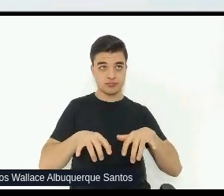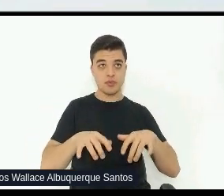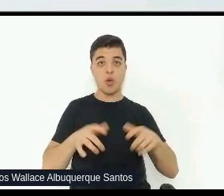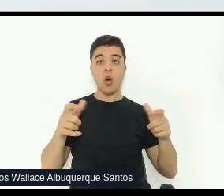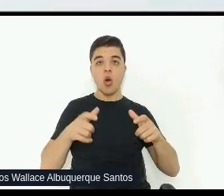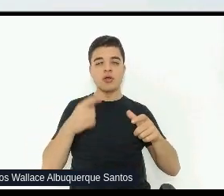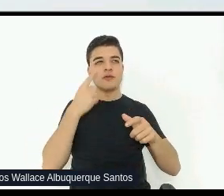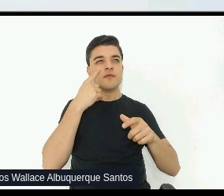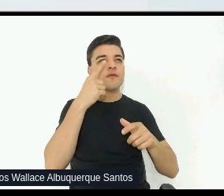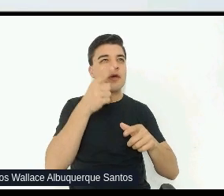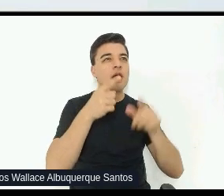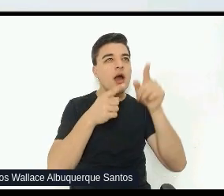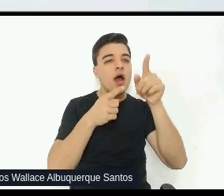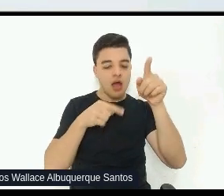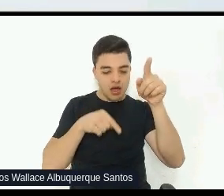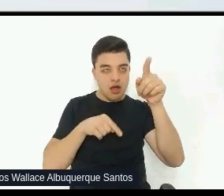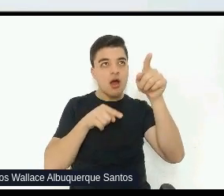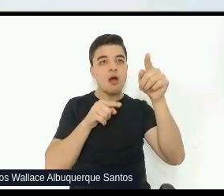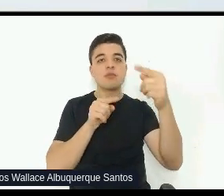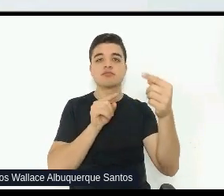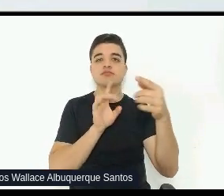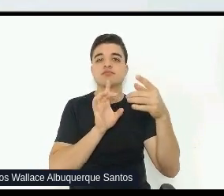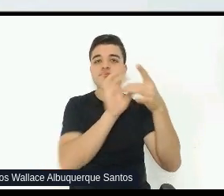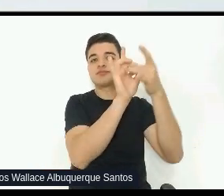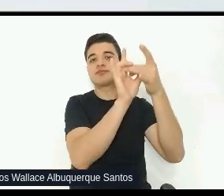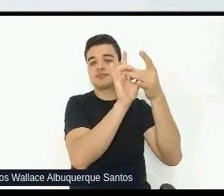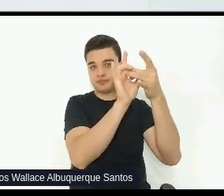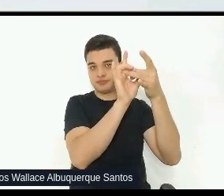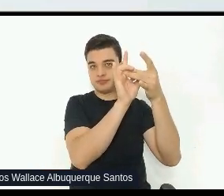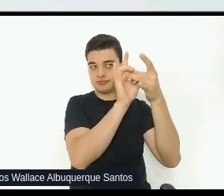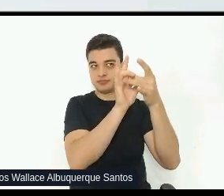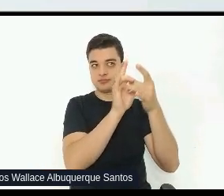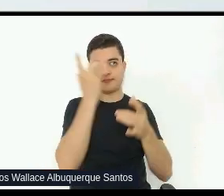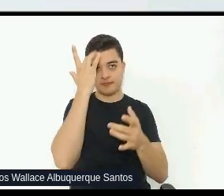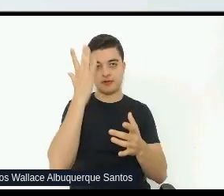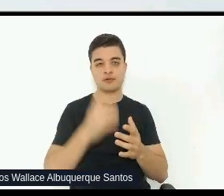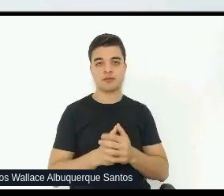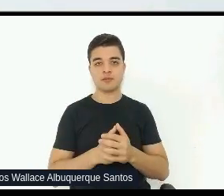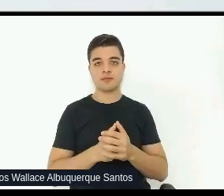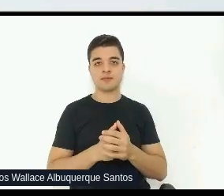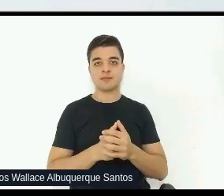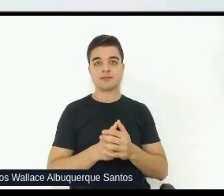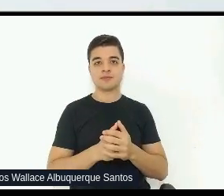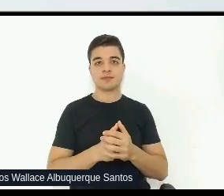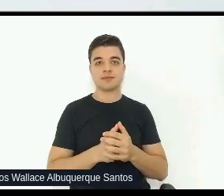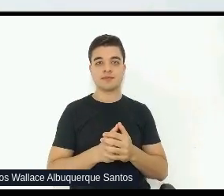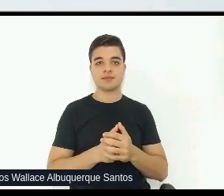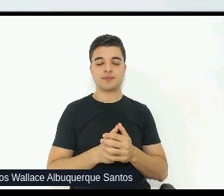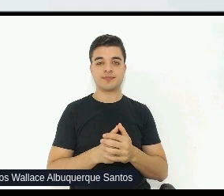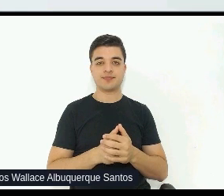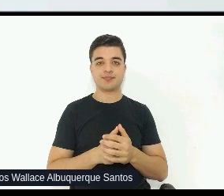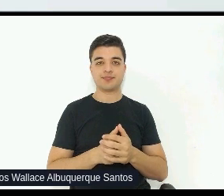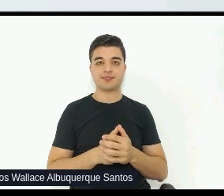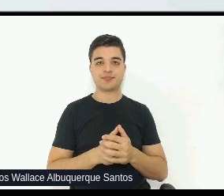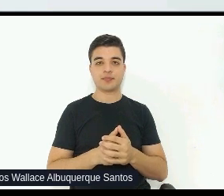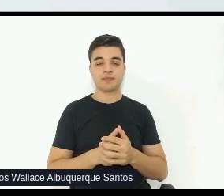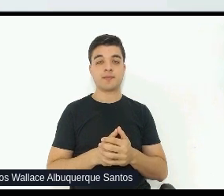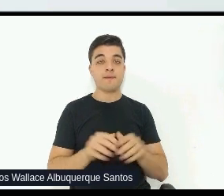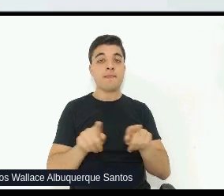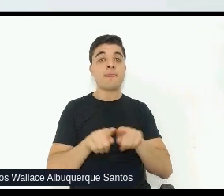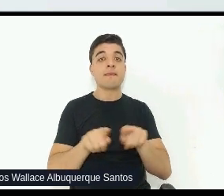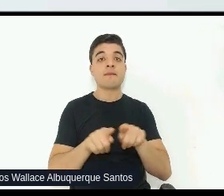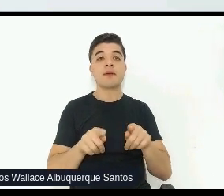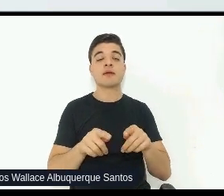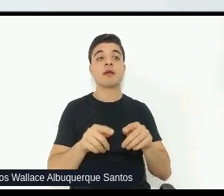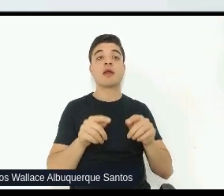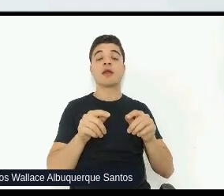menu, do header. E outra coisa muito interessante em relação à navegação e localização é também possibilitar ao usuário que ele pule